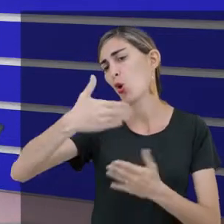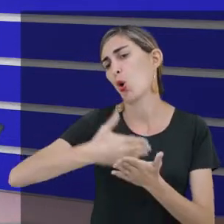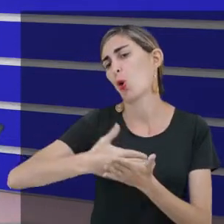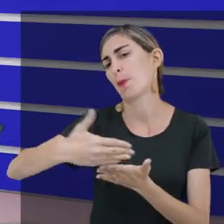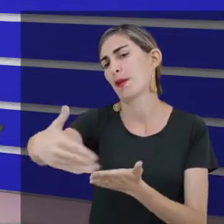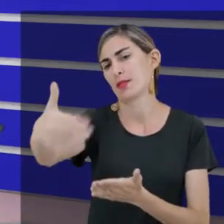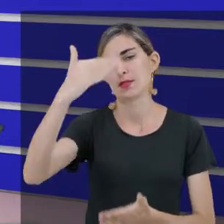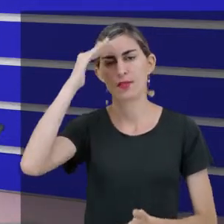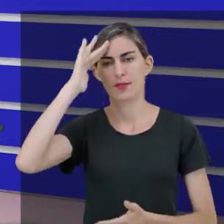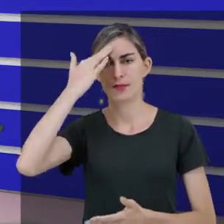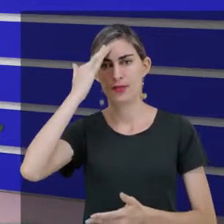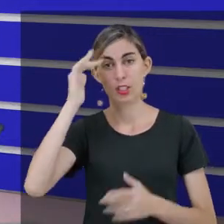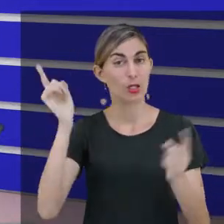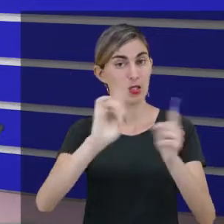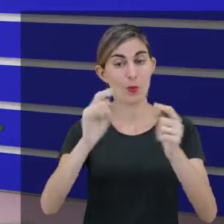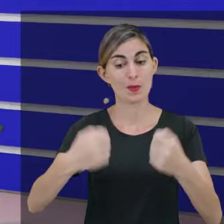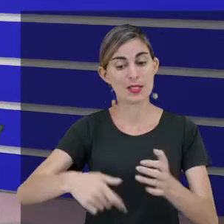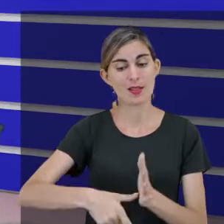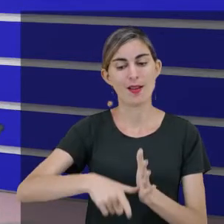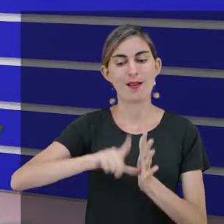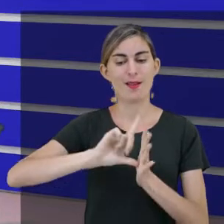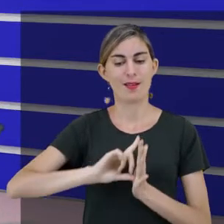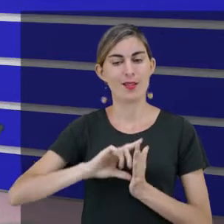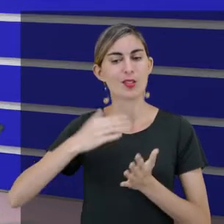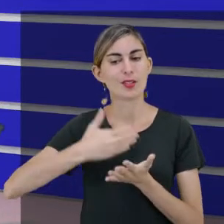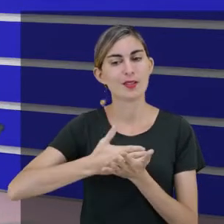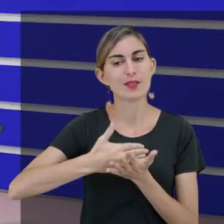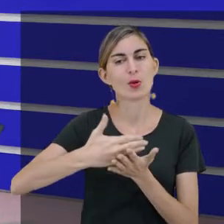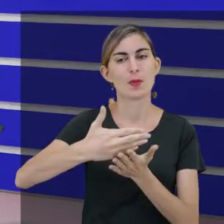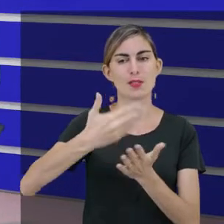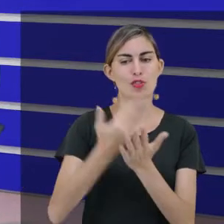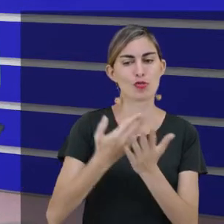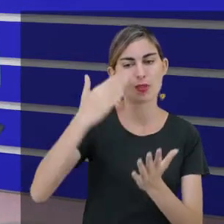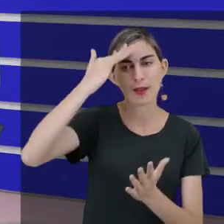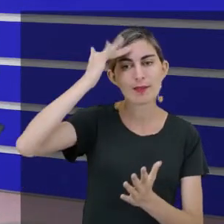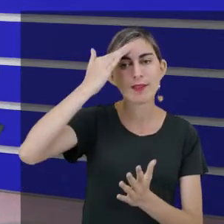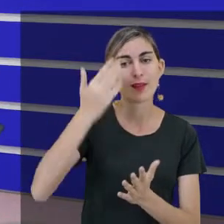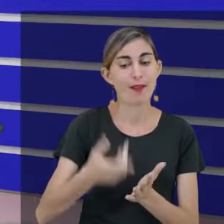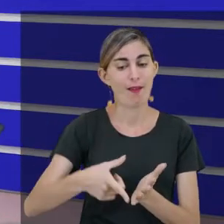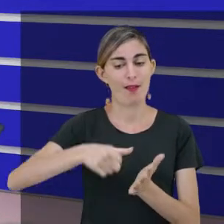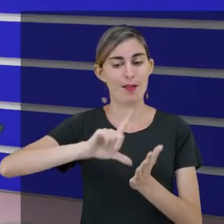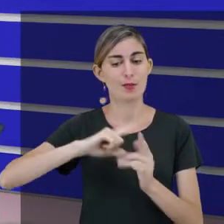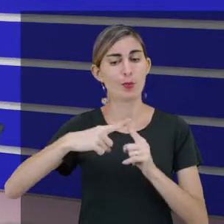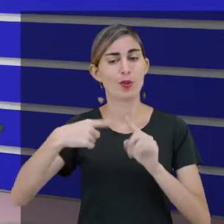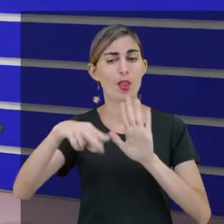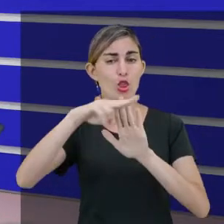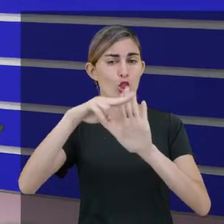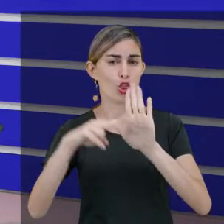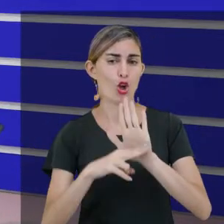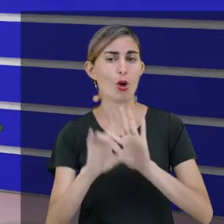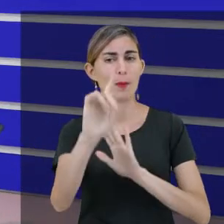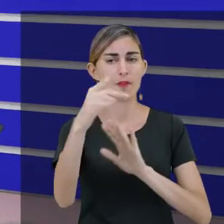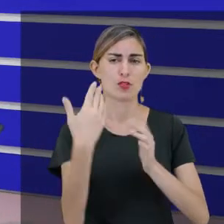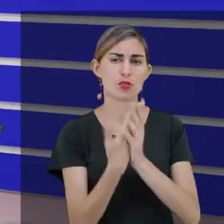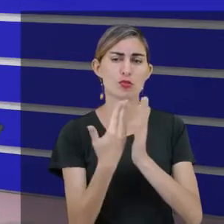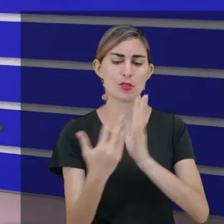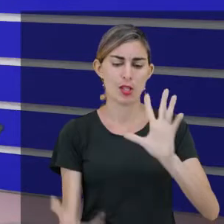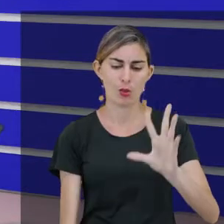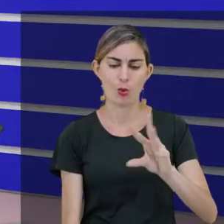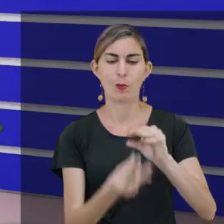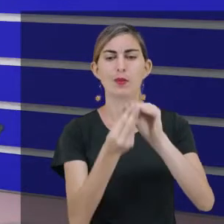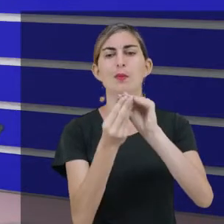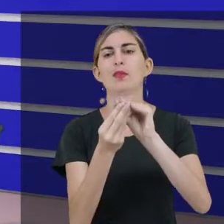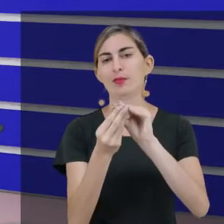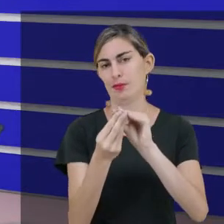entender. Comece de agora, entenda de agora. Porque essa norma, ela é uma norma complementar àquilo que você está estudando hoje. Então, quando